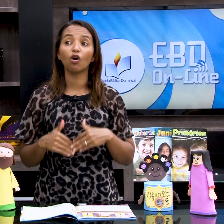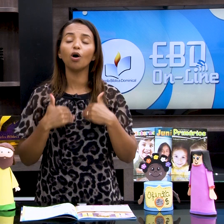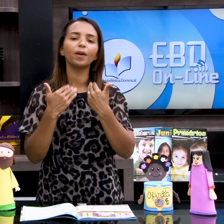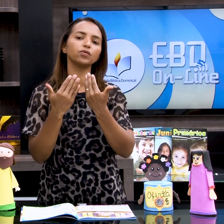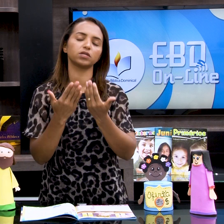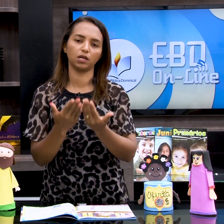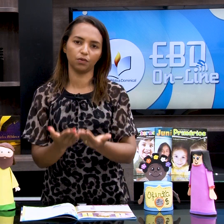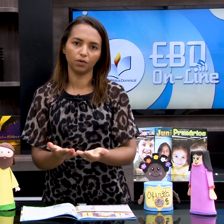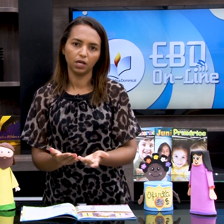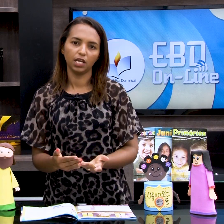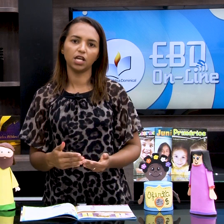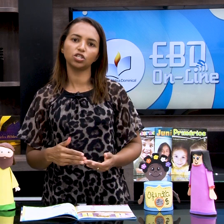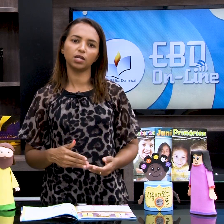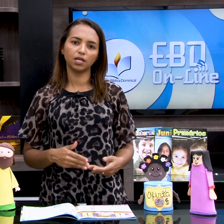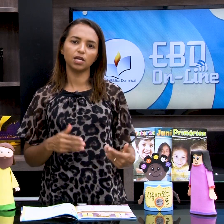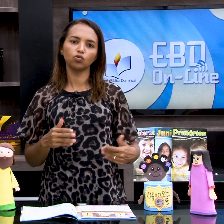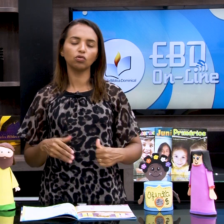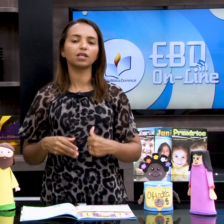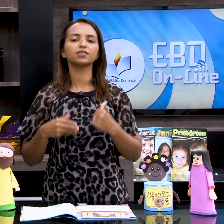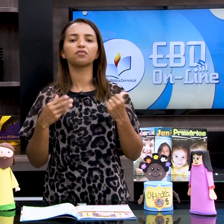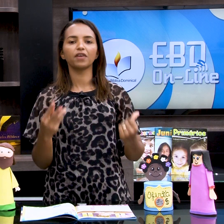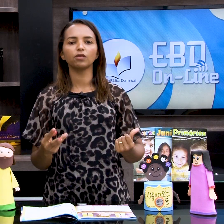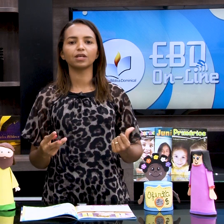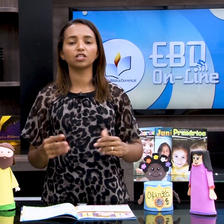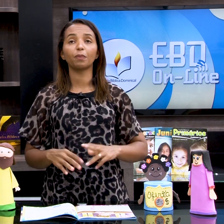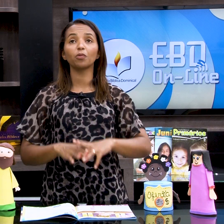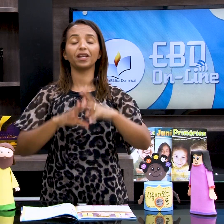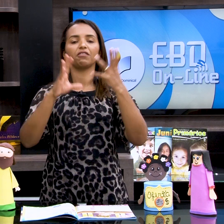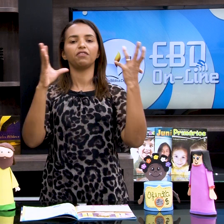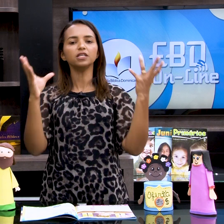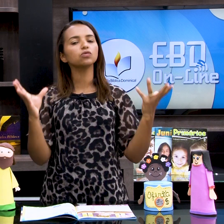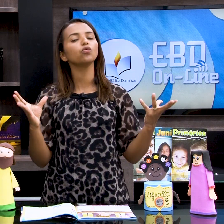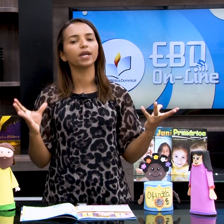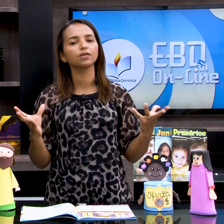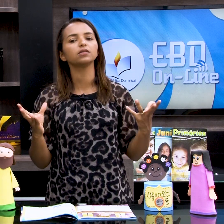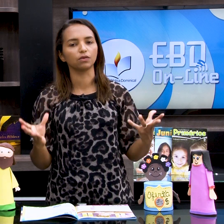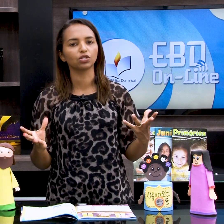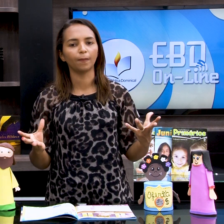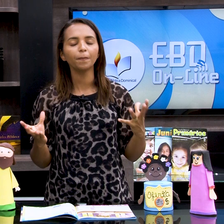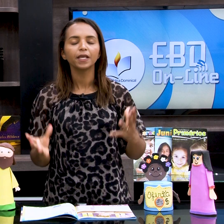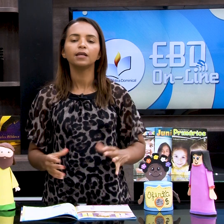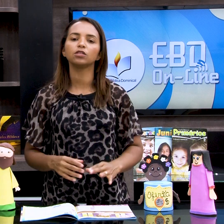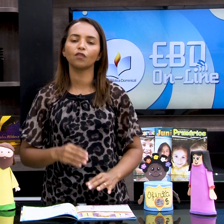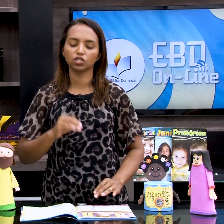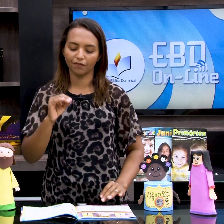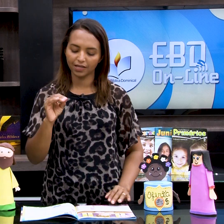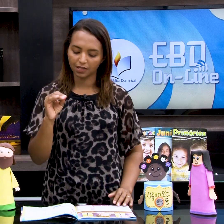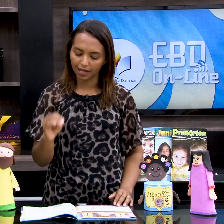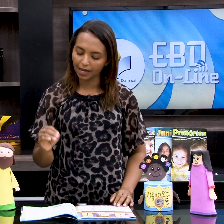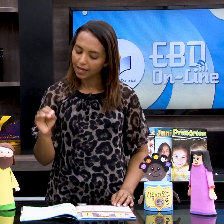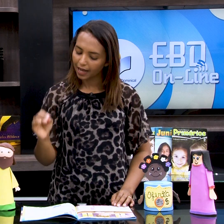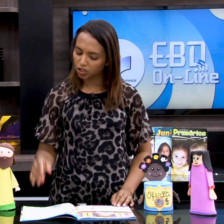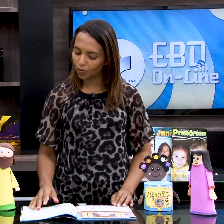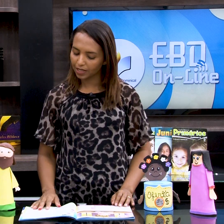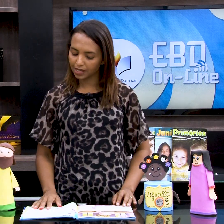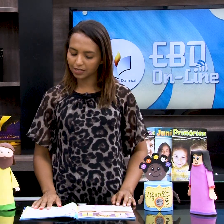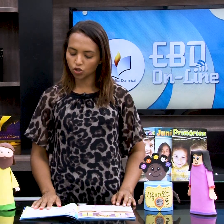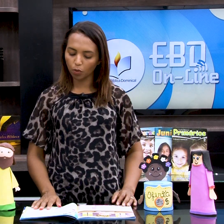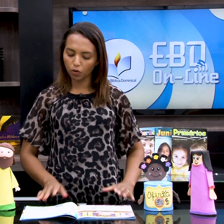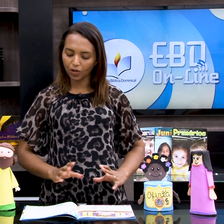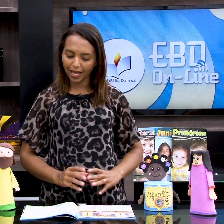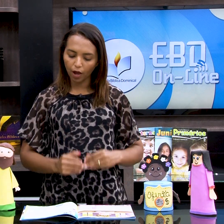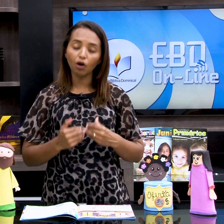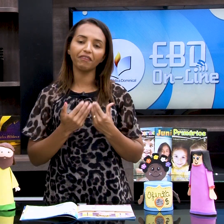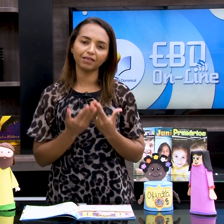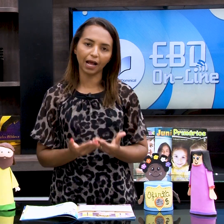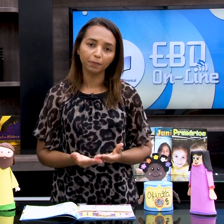para a obra do senhor e a gente crê que tudo que tá sendo feito tá sendo para o benefício do Reino de Deus tá bom então você já vai ensinar a sua criança